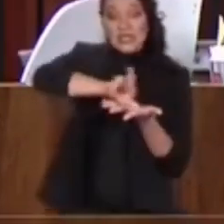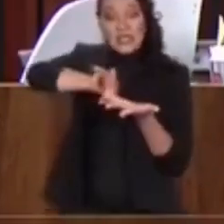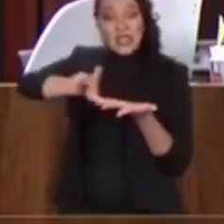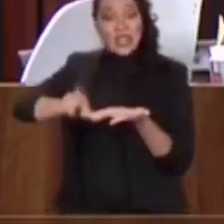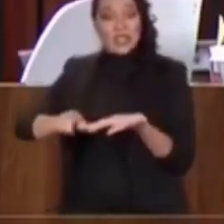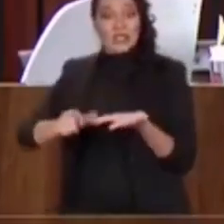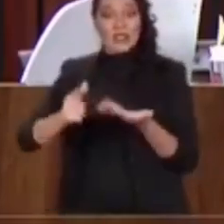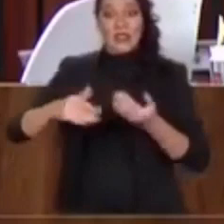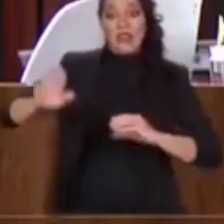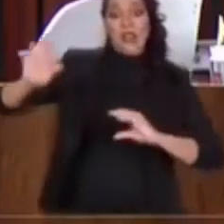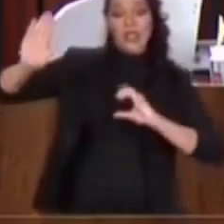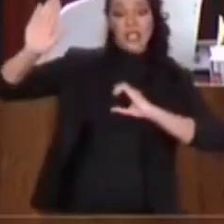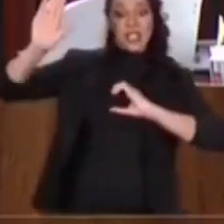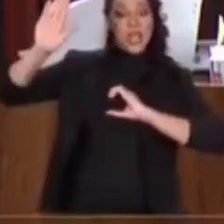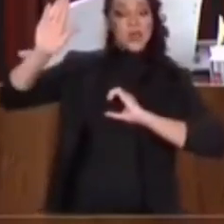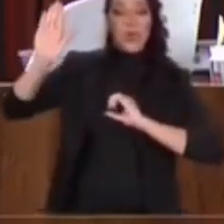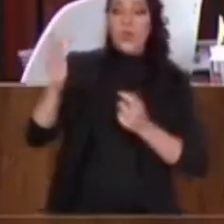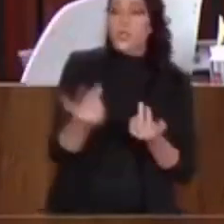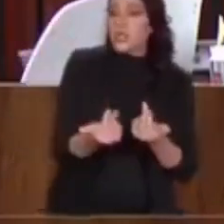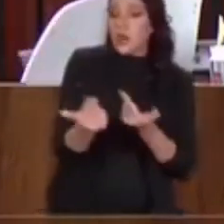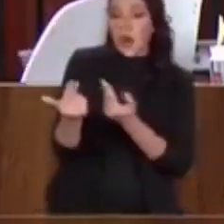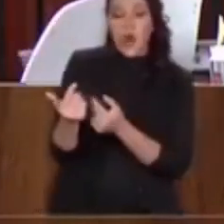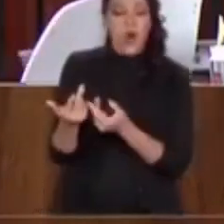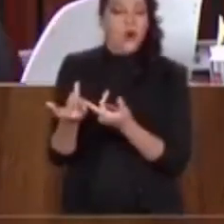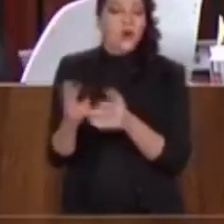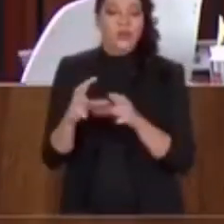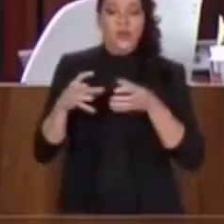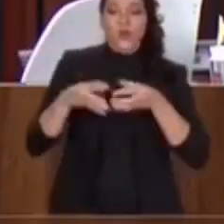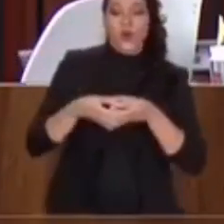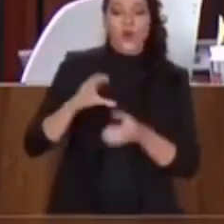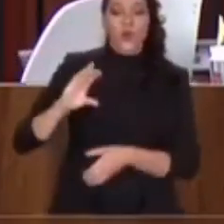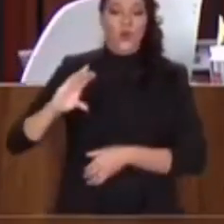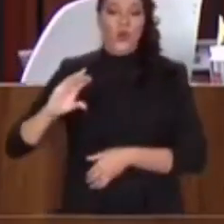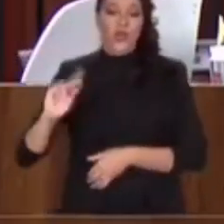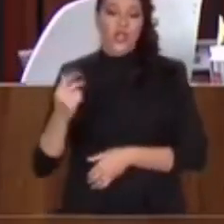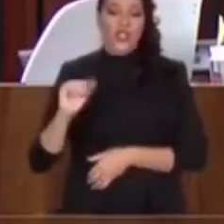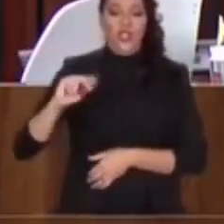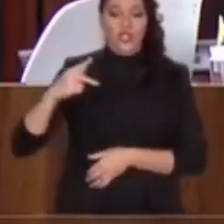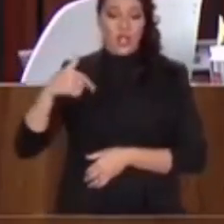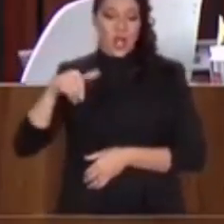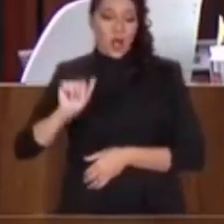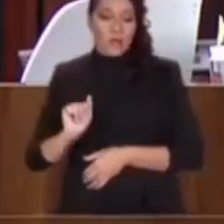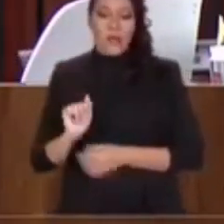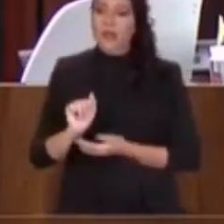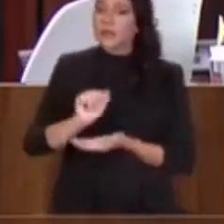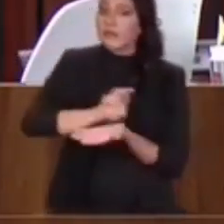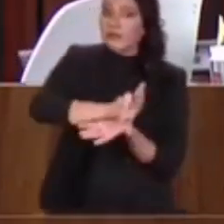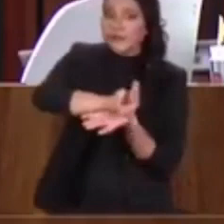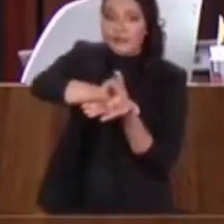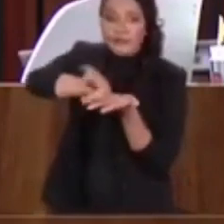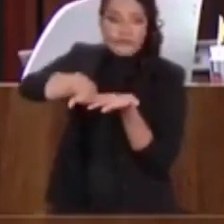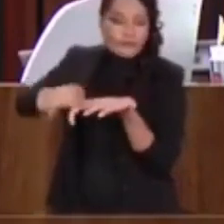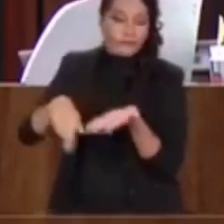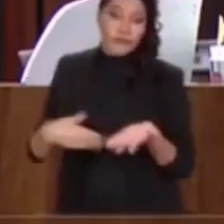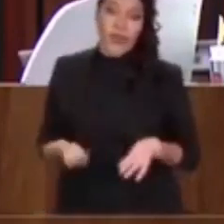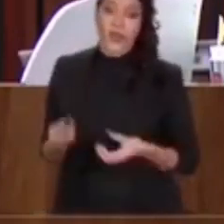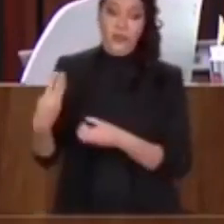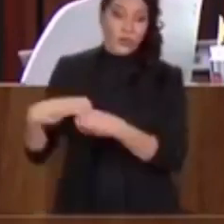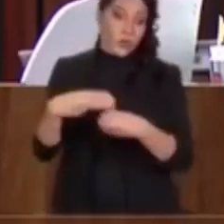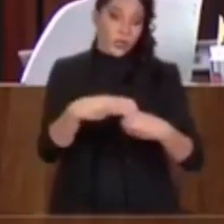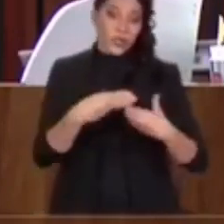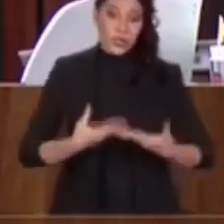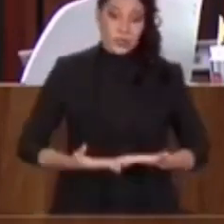candidaturas várias chapas chamadas listas abertas nos